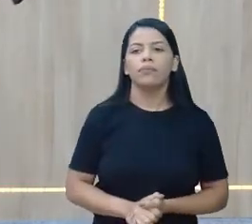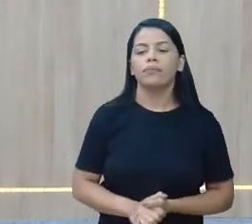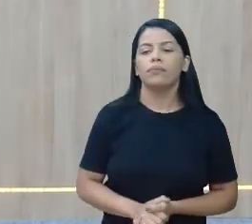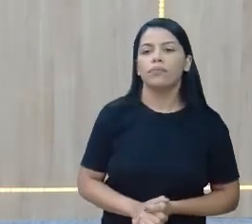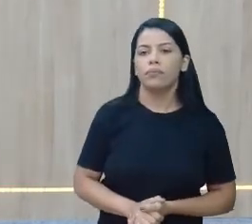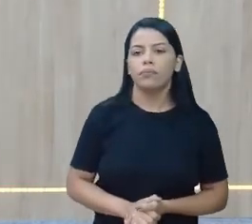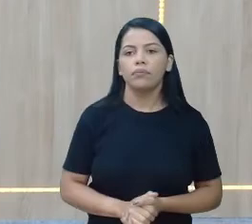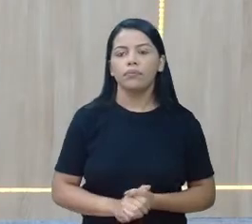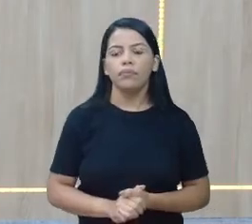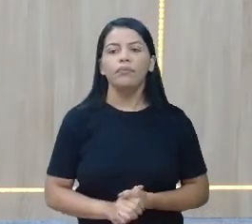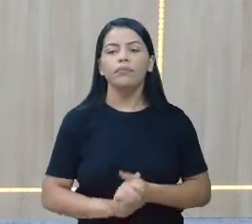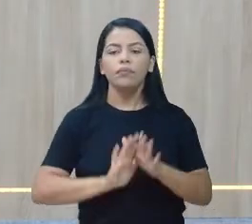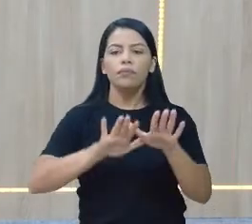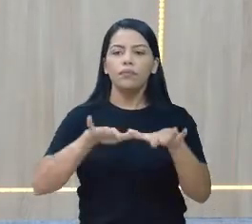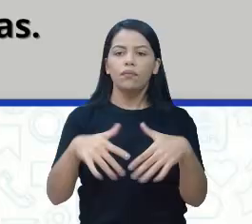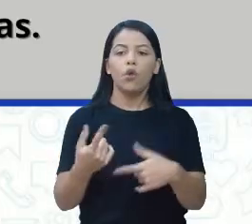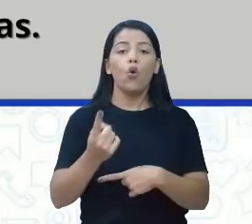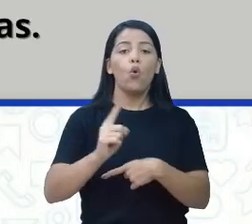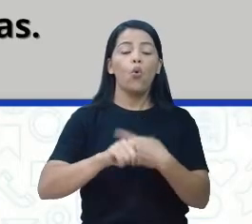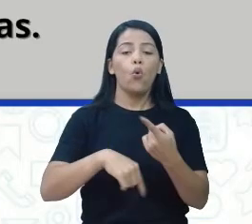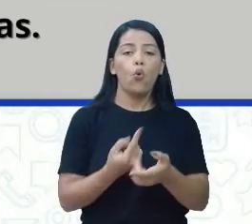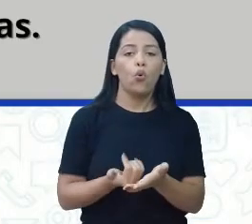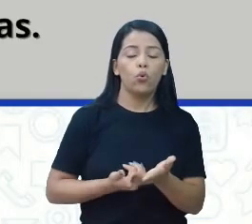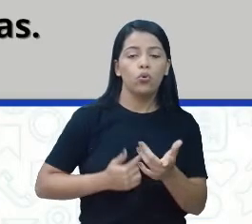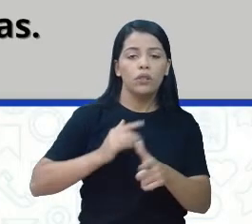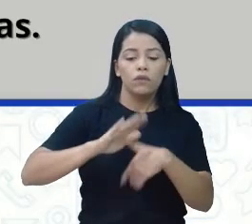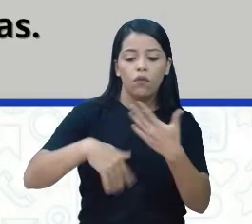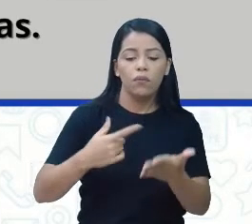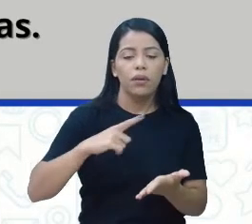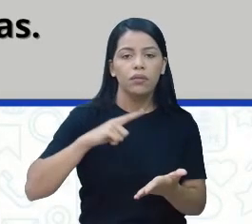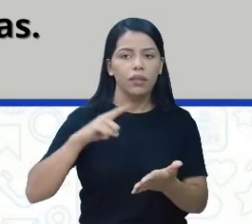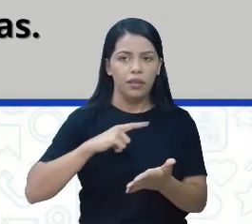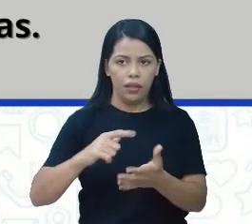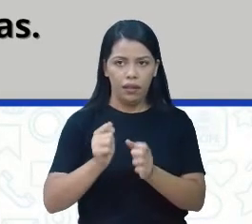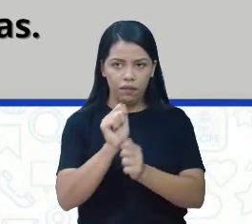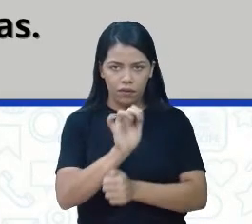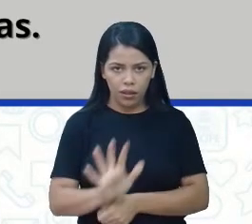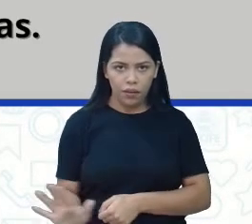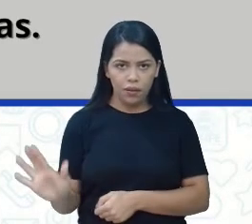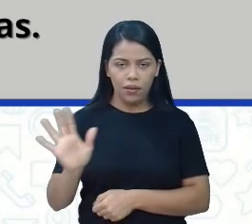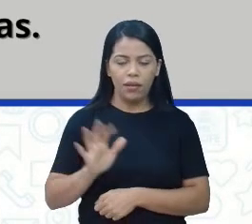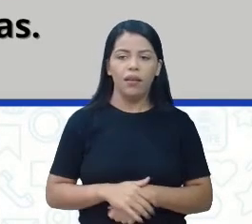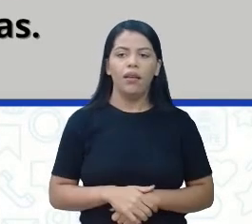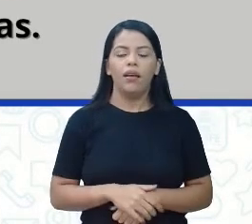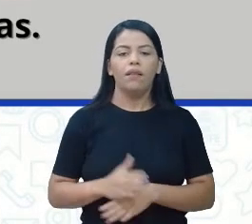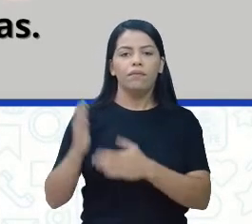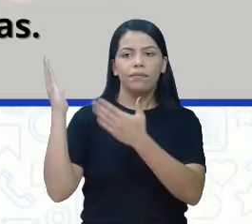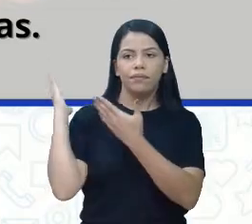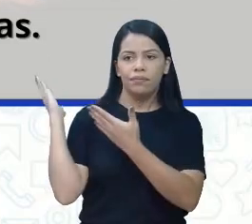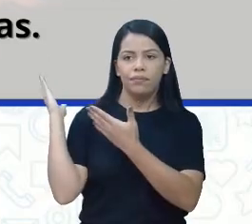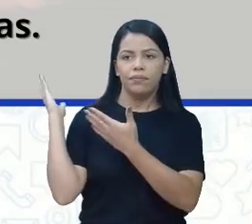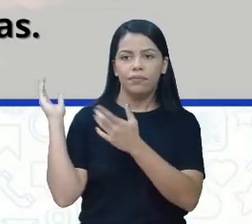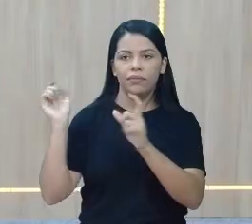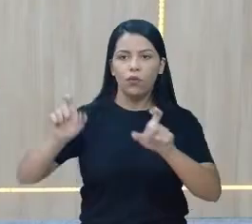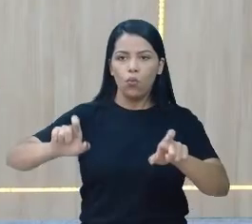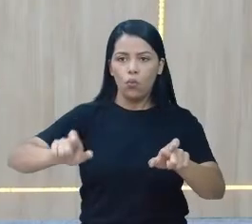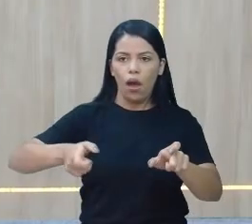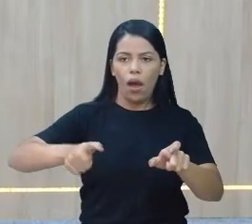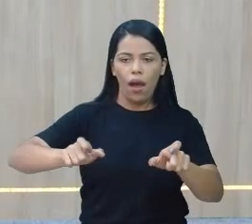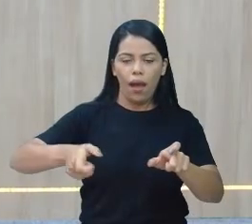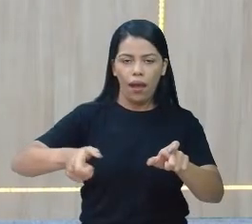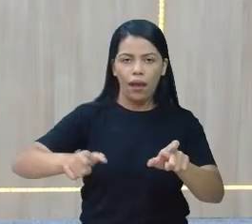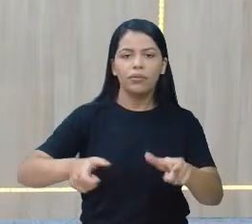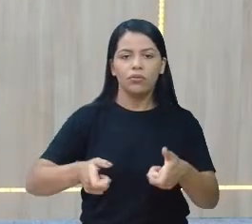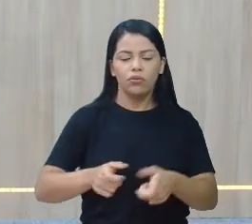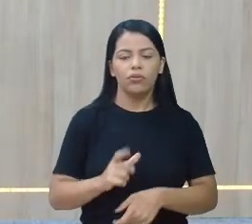o avanço aí em sua tela. Eita, o rádio, né? O rádio é maravilhoso, né, professor? Sempre tem aquela questão, né? A notícia sempre chega